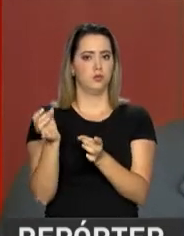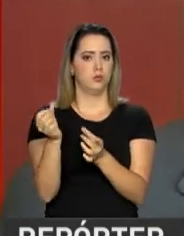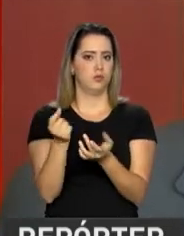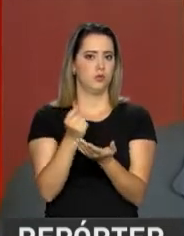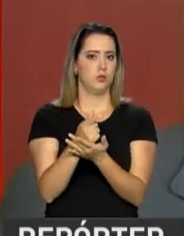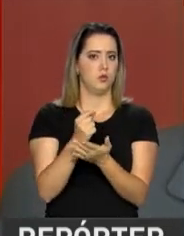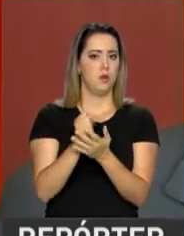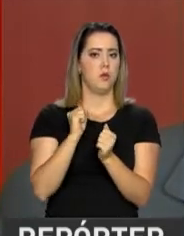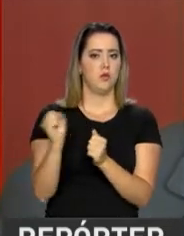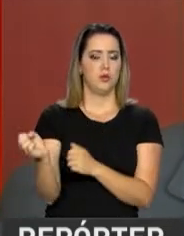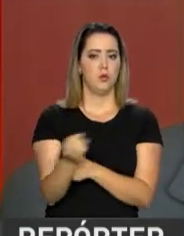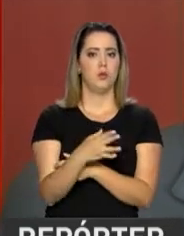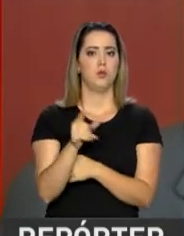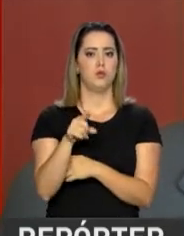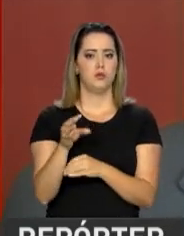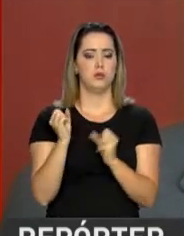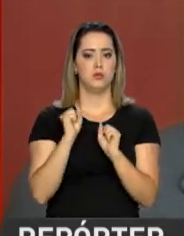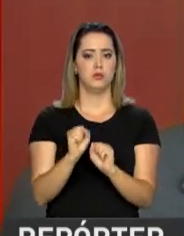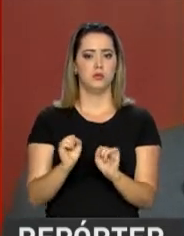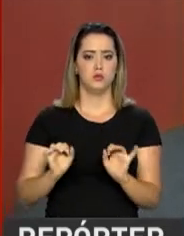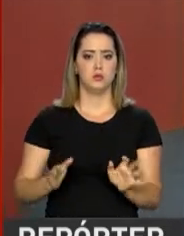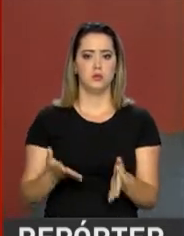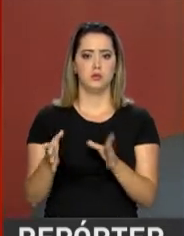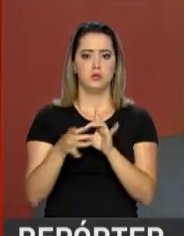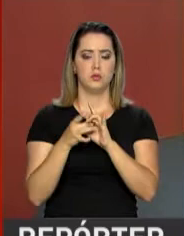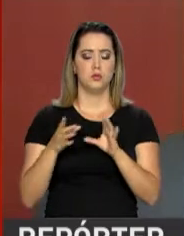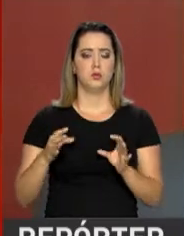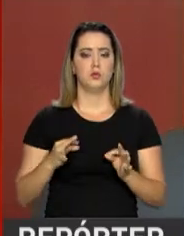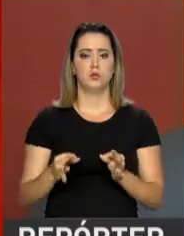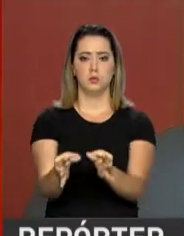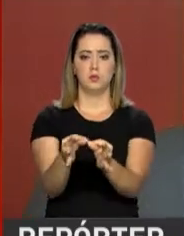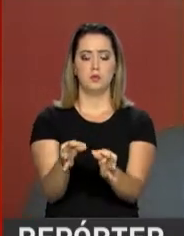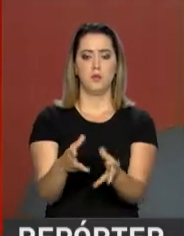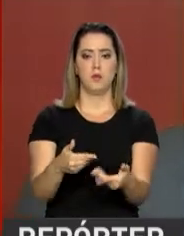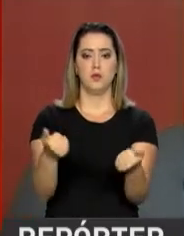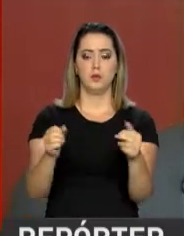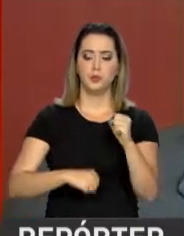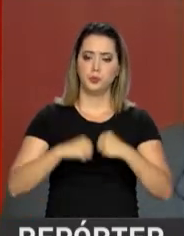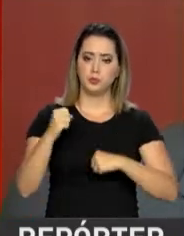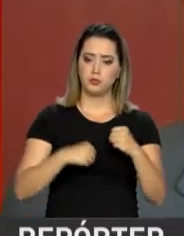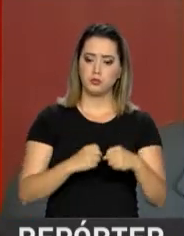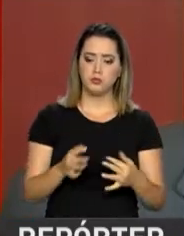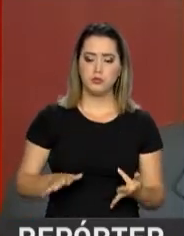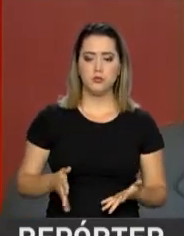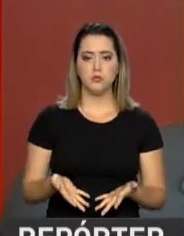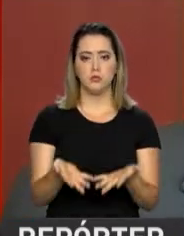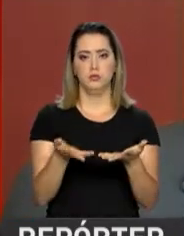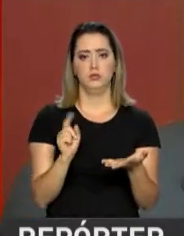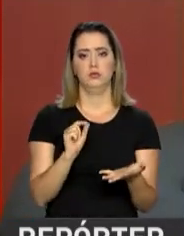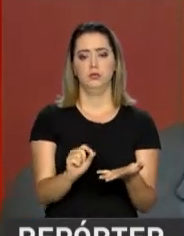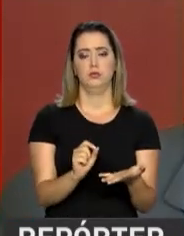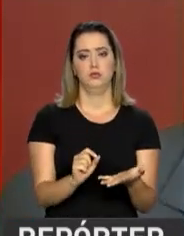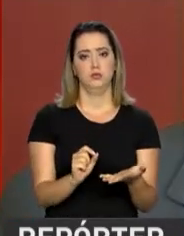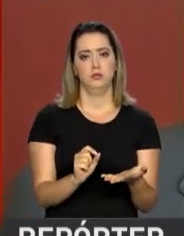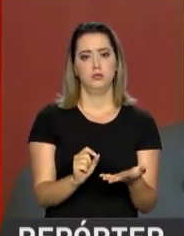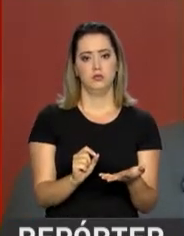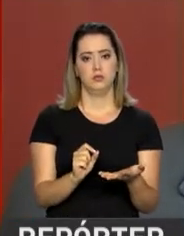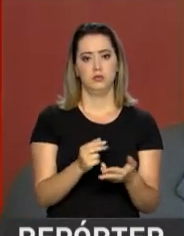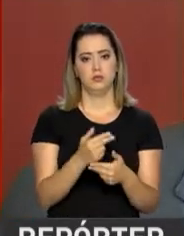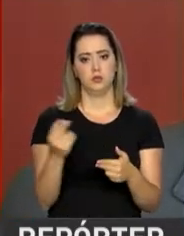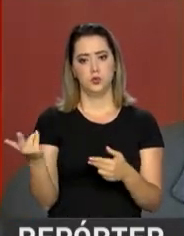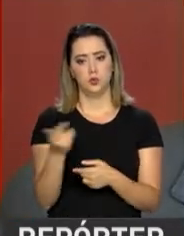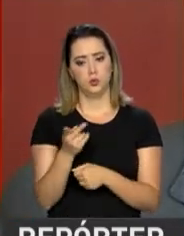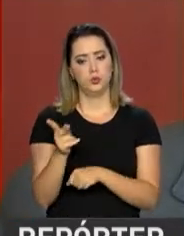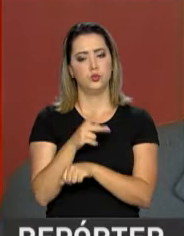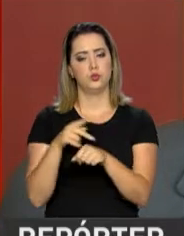moderno capaz de incorporar a tecnologia melhorar a produtividade da produção nas diversas